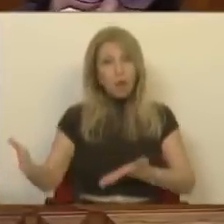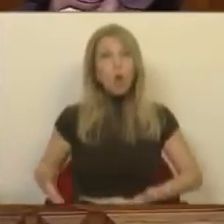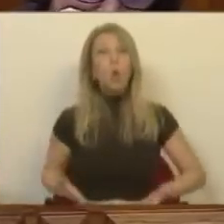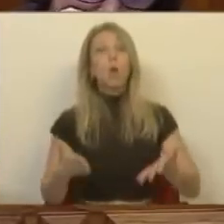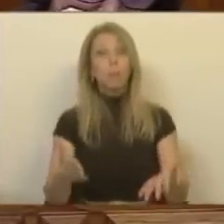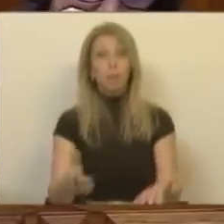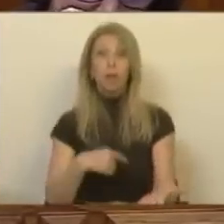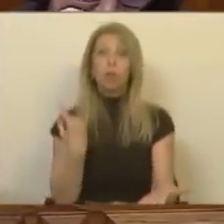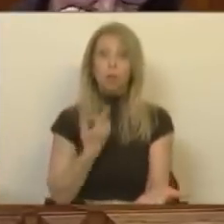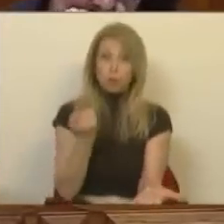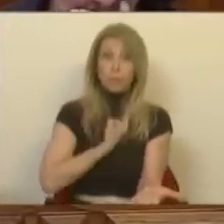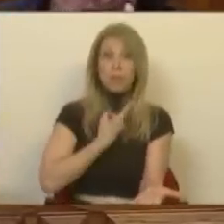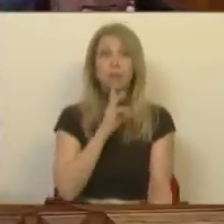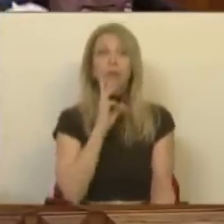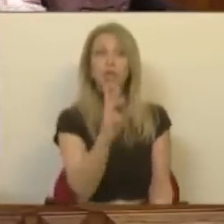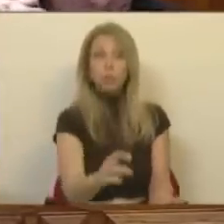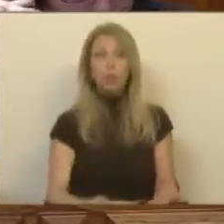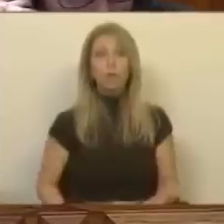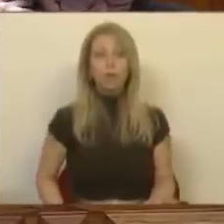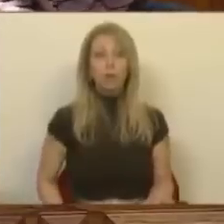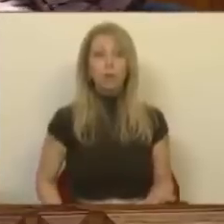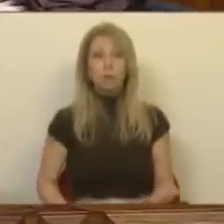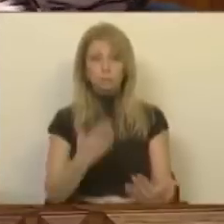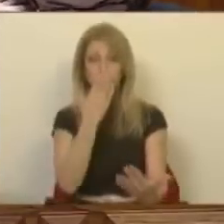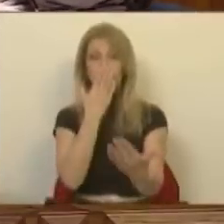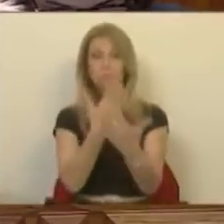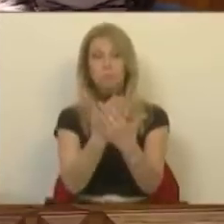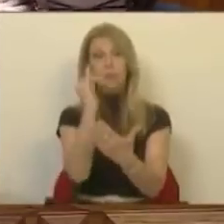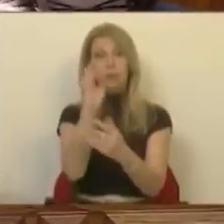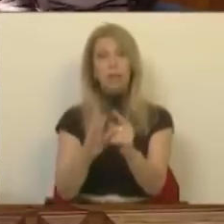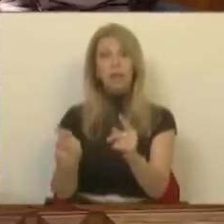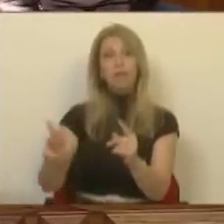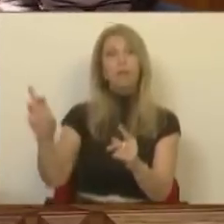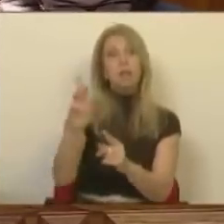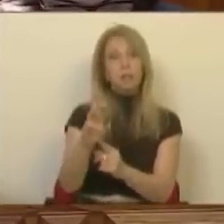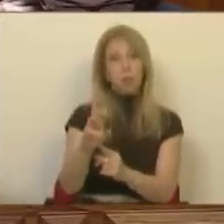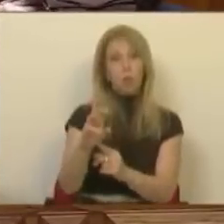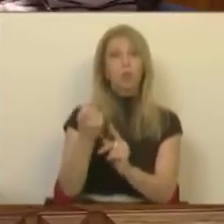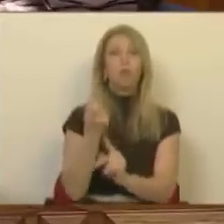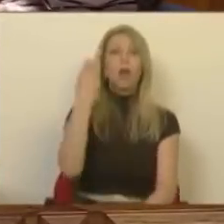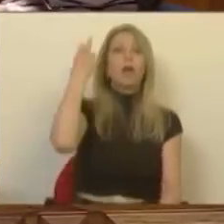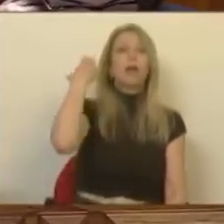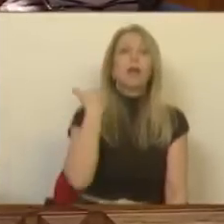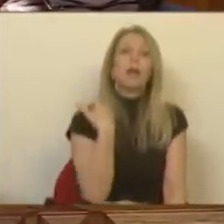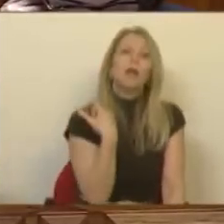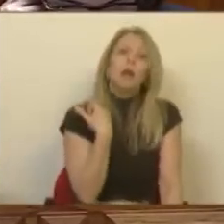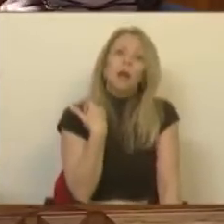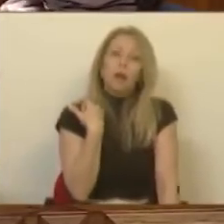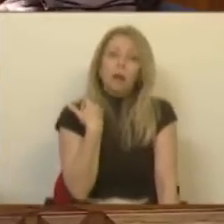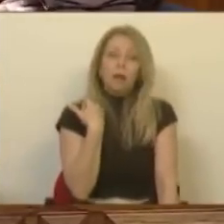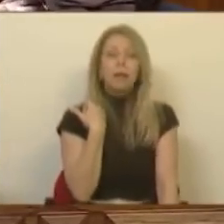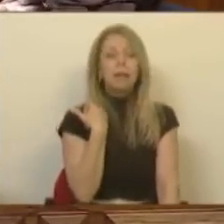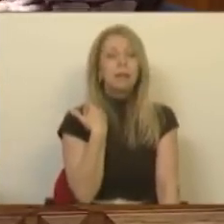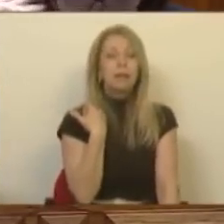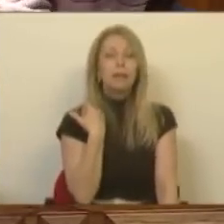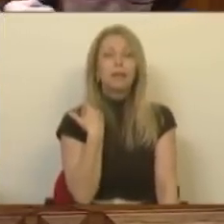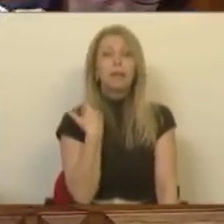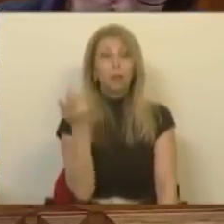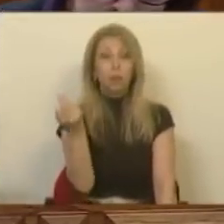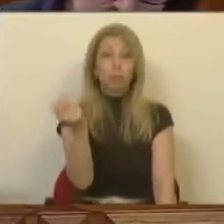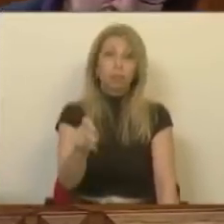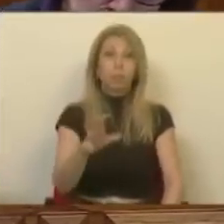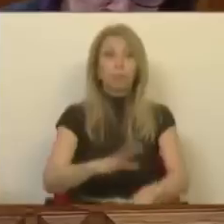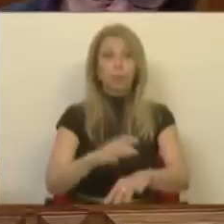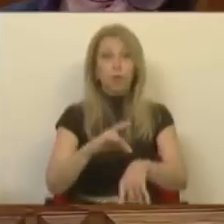que temos que responder e prenda o pico inflacionista que vivemos o ano passado que nasceu na pandemia